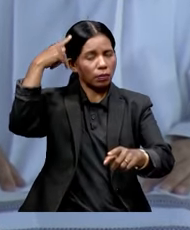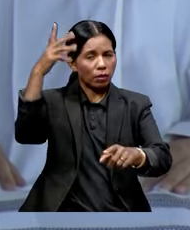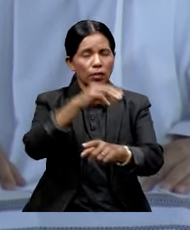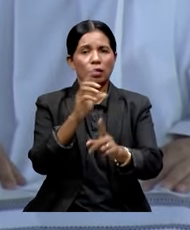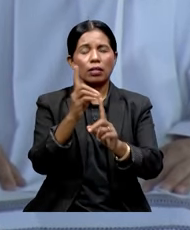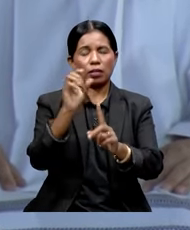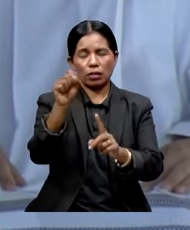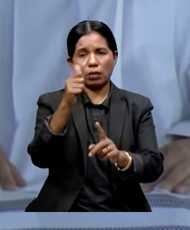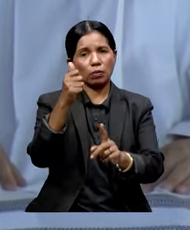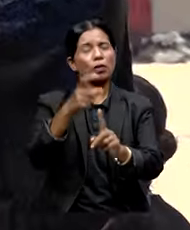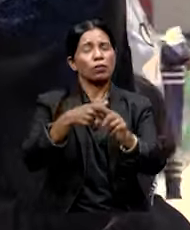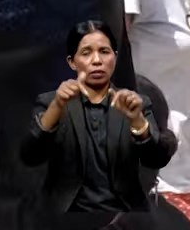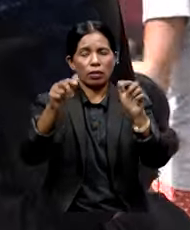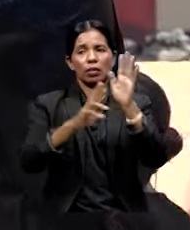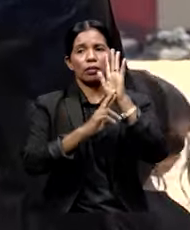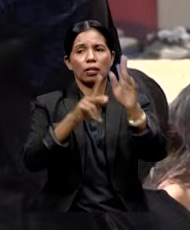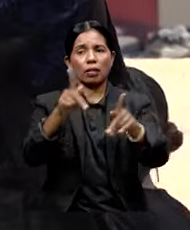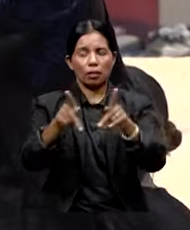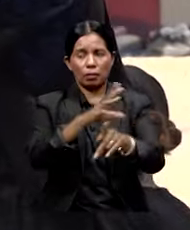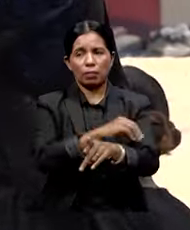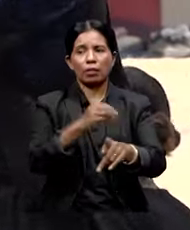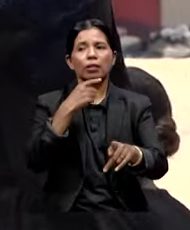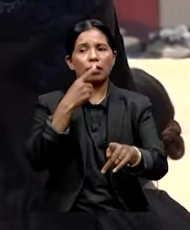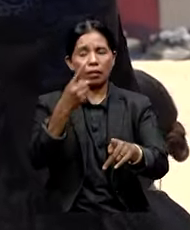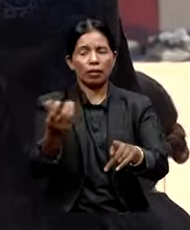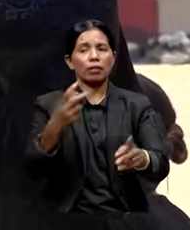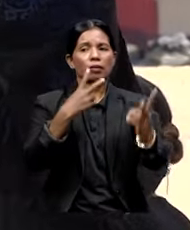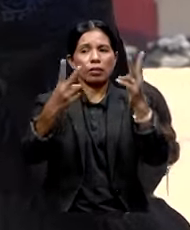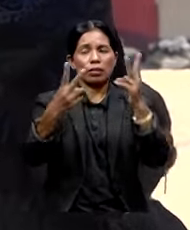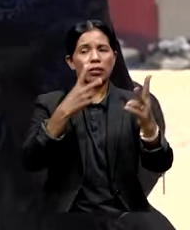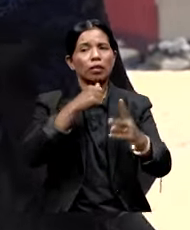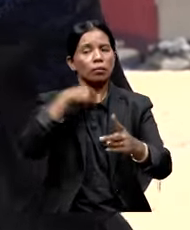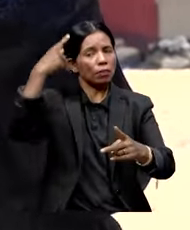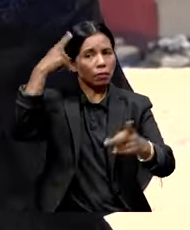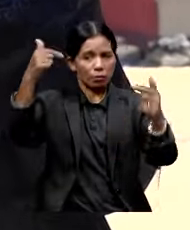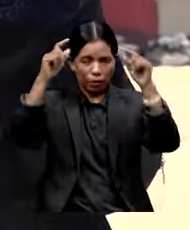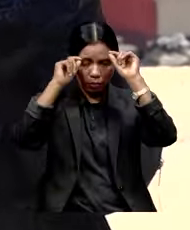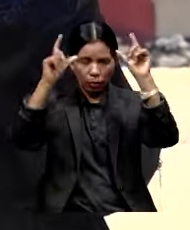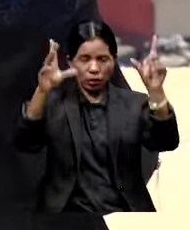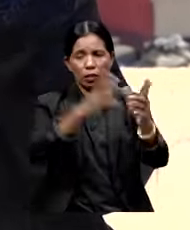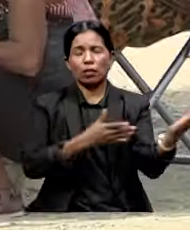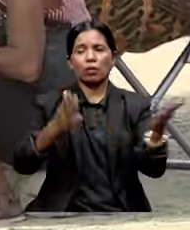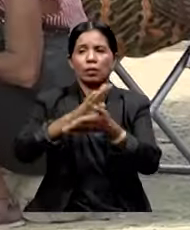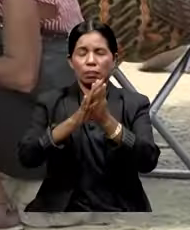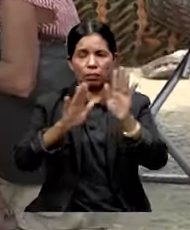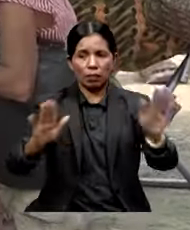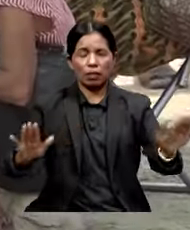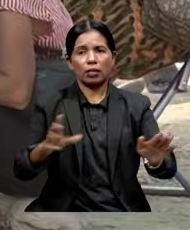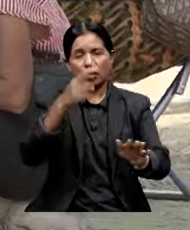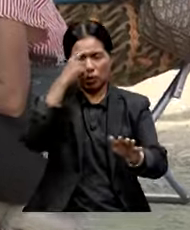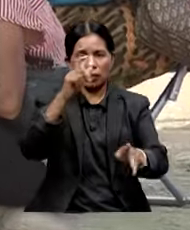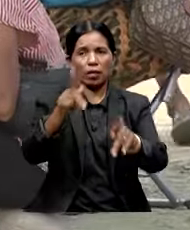sanulo fulangne. Representante Comunidade Assembleia de Deus ateten, visita Papa Francisco mai Timor-Leste ne, lori paz no dame, tambane